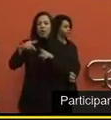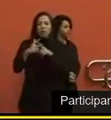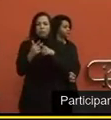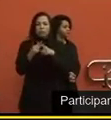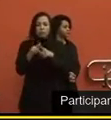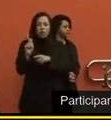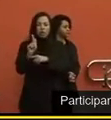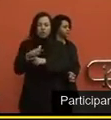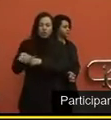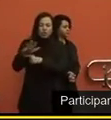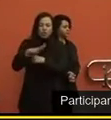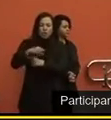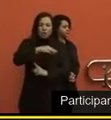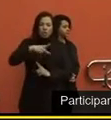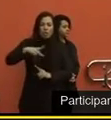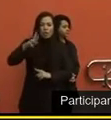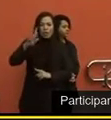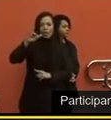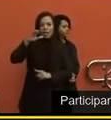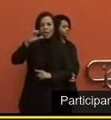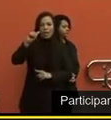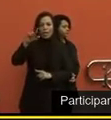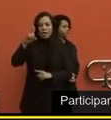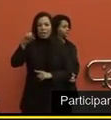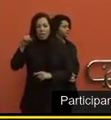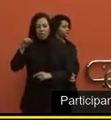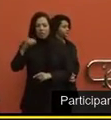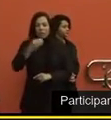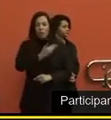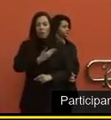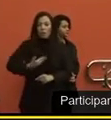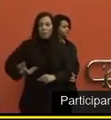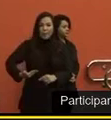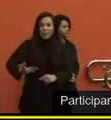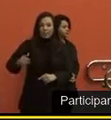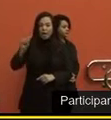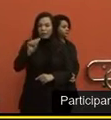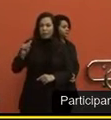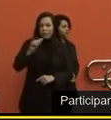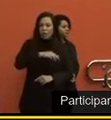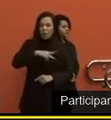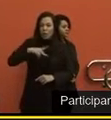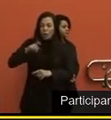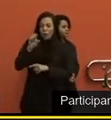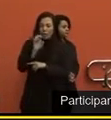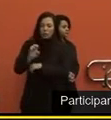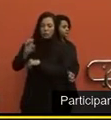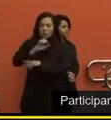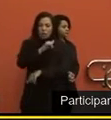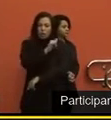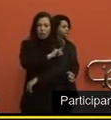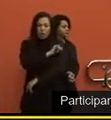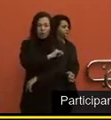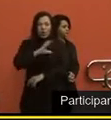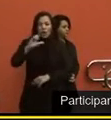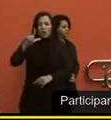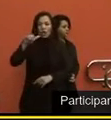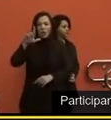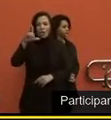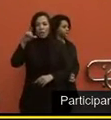corregedor-geral do Ministério Público, Ricardo Martins, e o presidente da Associação do Ministério Público do Estado do Rio de Janeiro, Cláudio